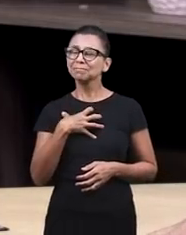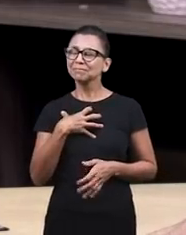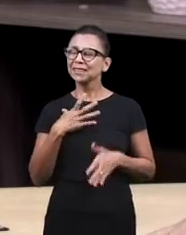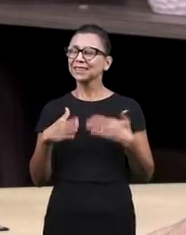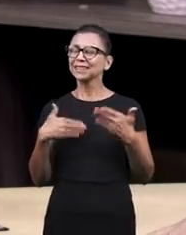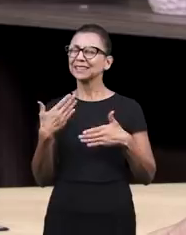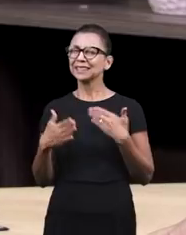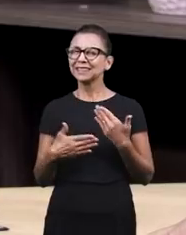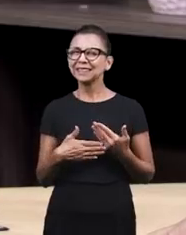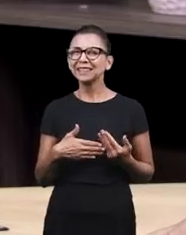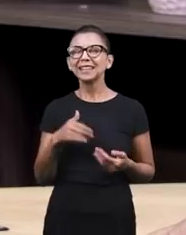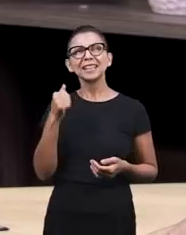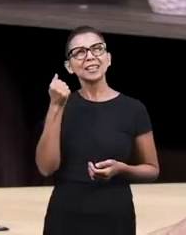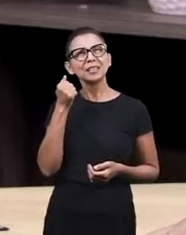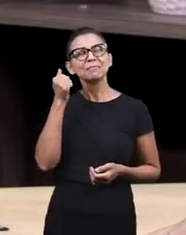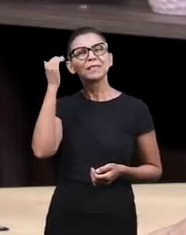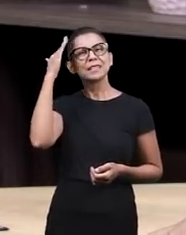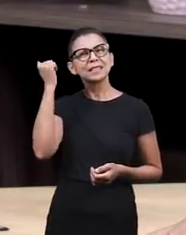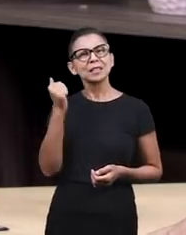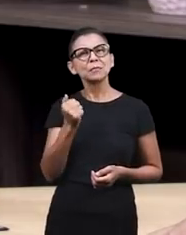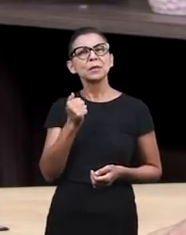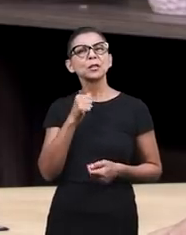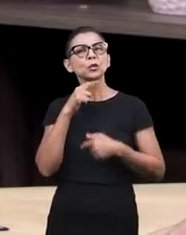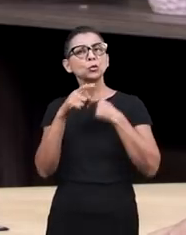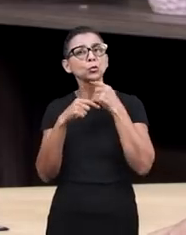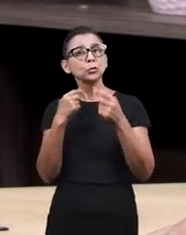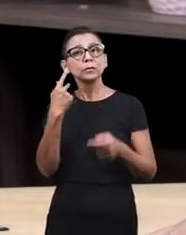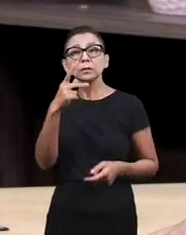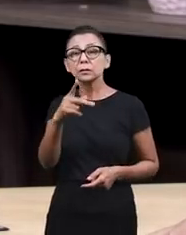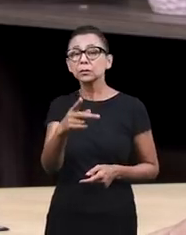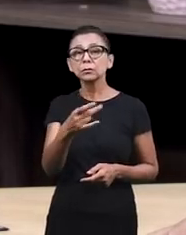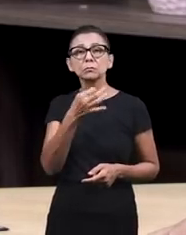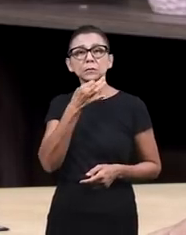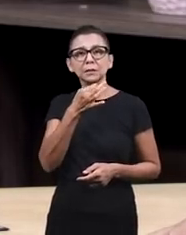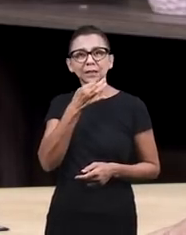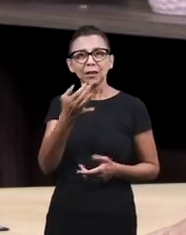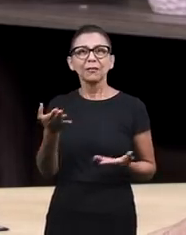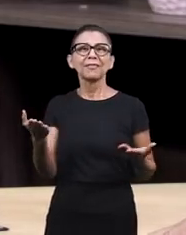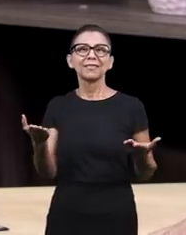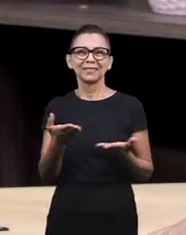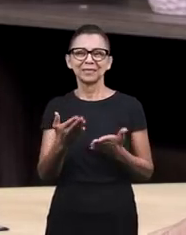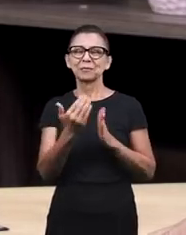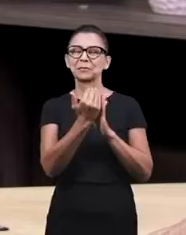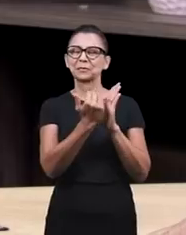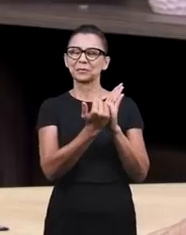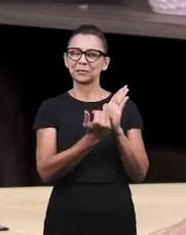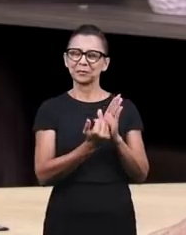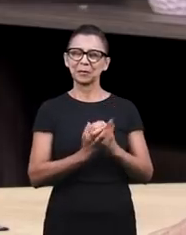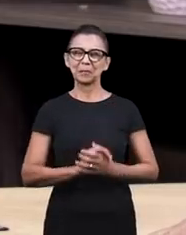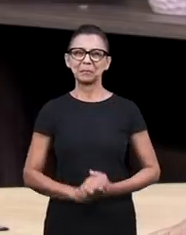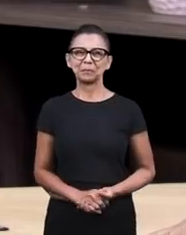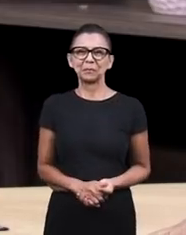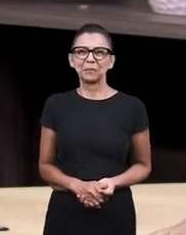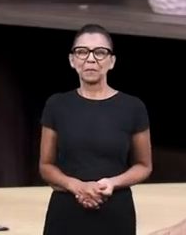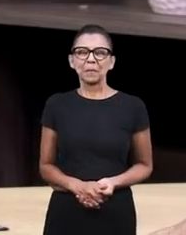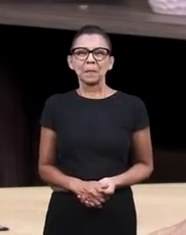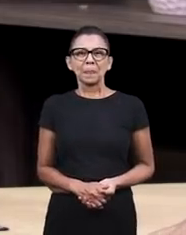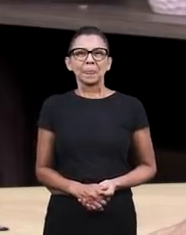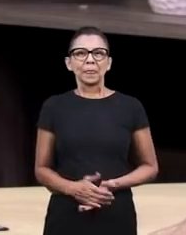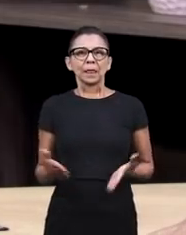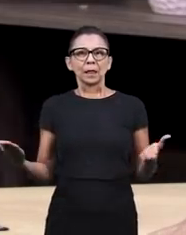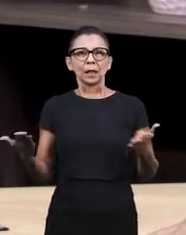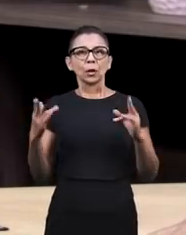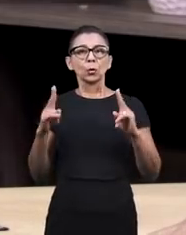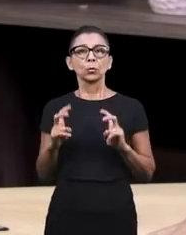saber qual o seu pensamento, as suas dúvidas ou até sugestões sobre este programa. E nós estamos tratando do tema o